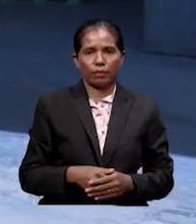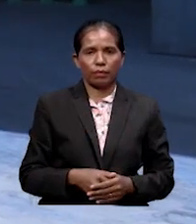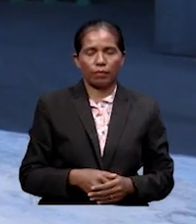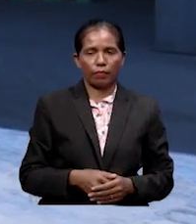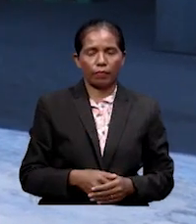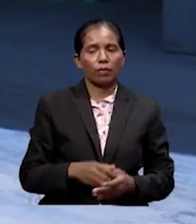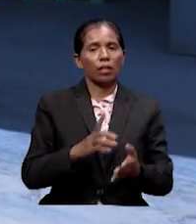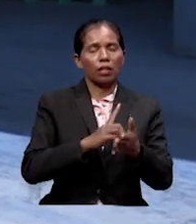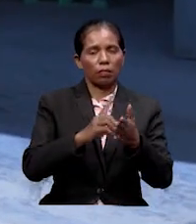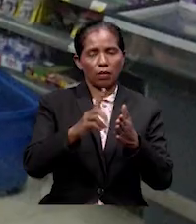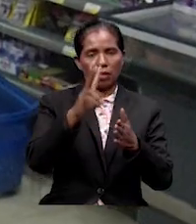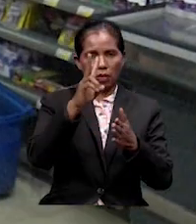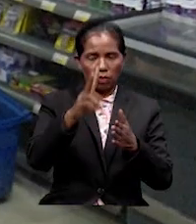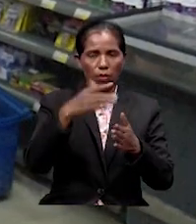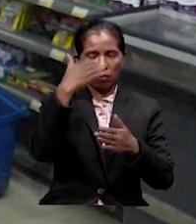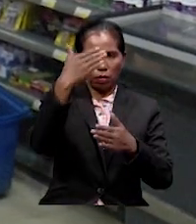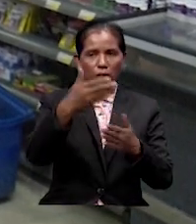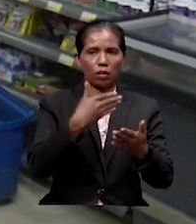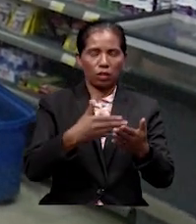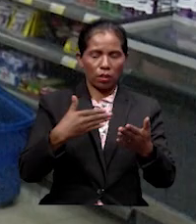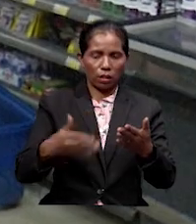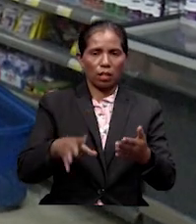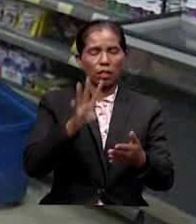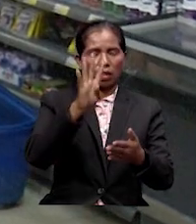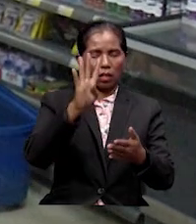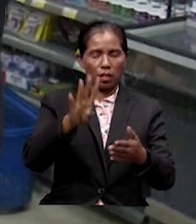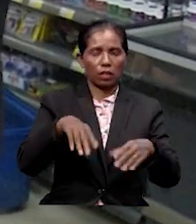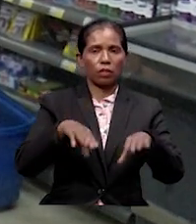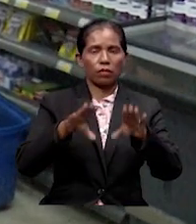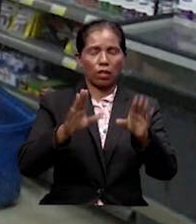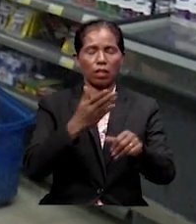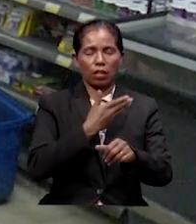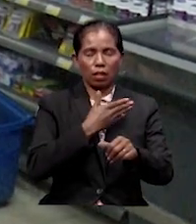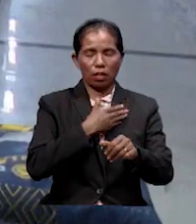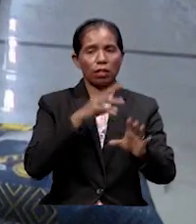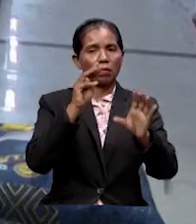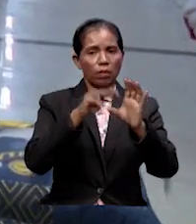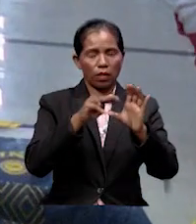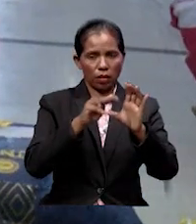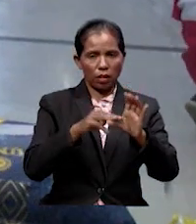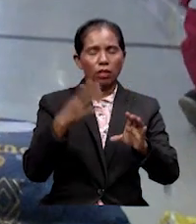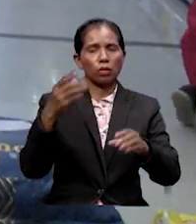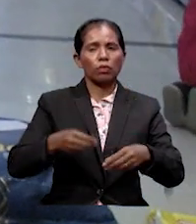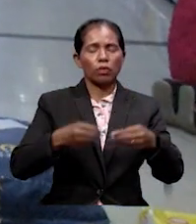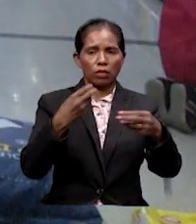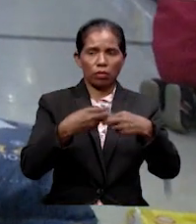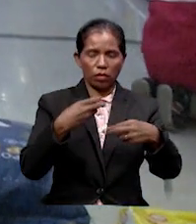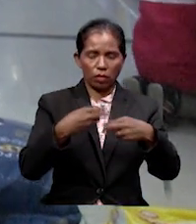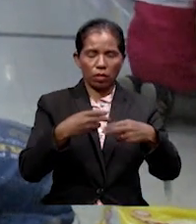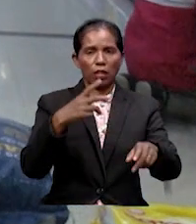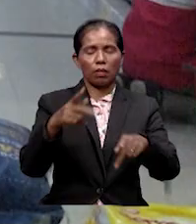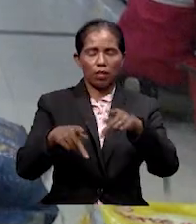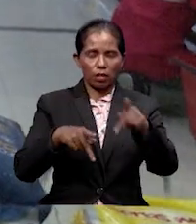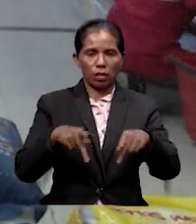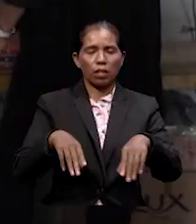Ia semana rua liuba sasang item hat nye falling hahu sai ia mercadoria hodi fo impacto ba negosiante